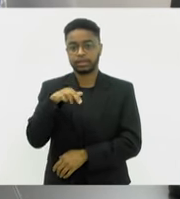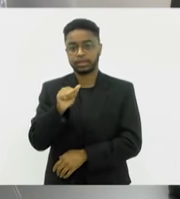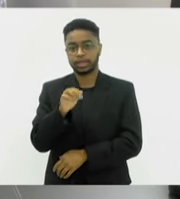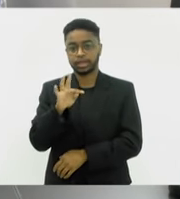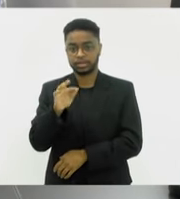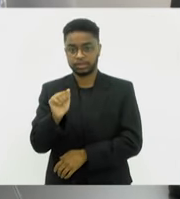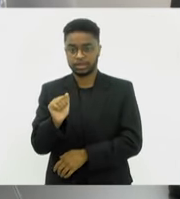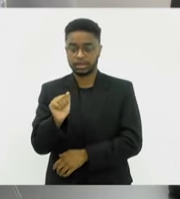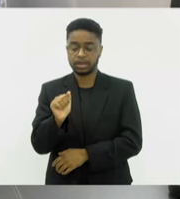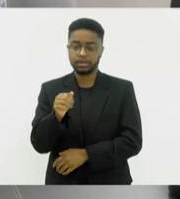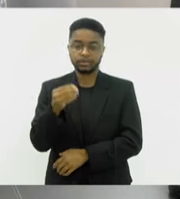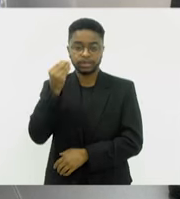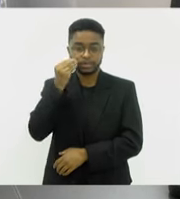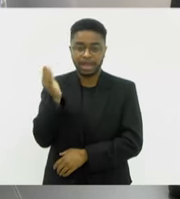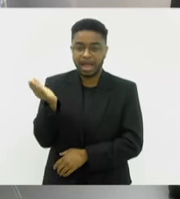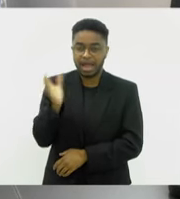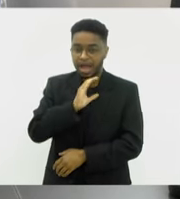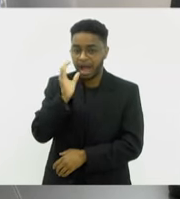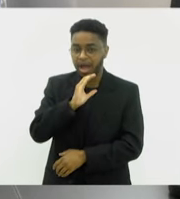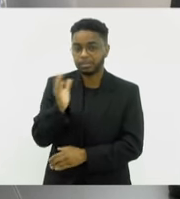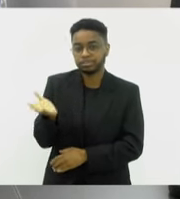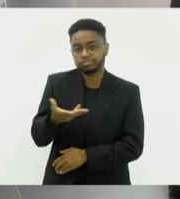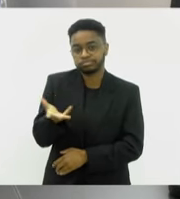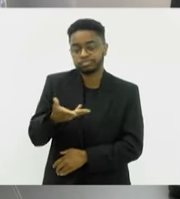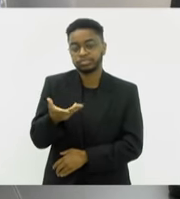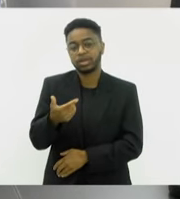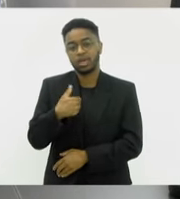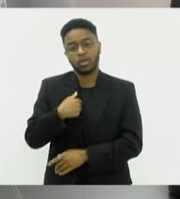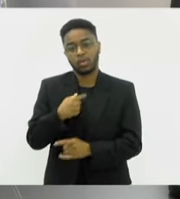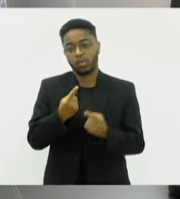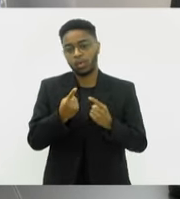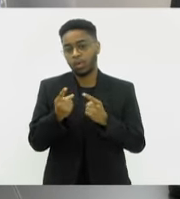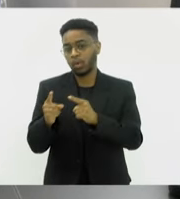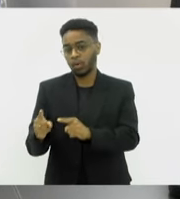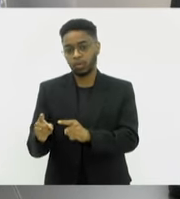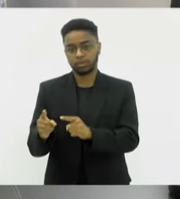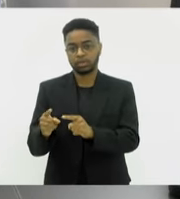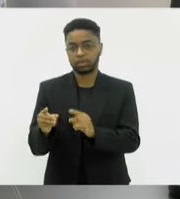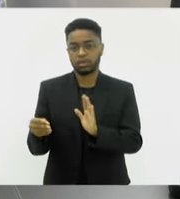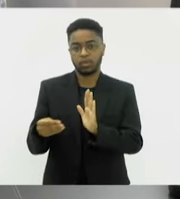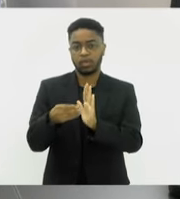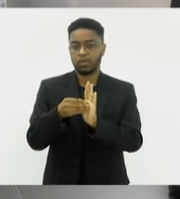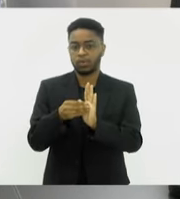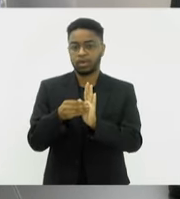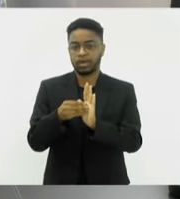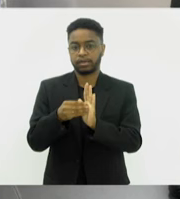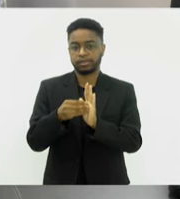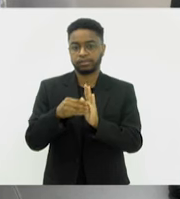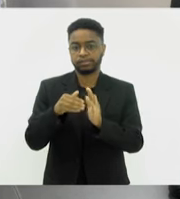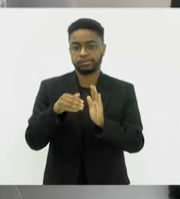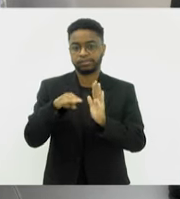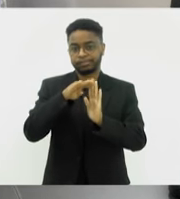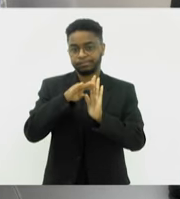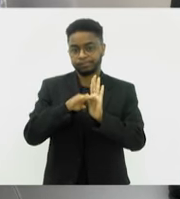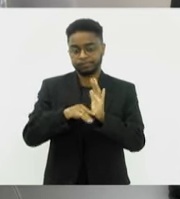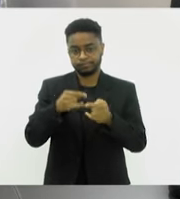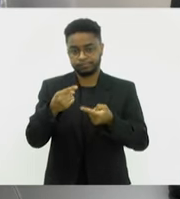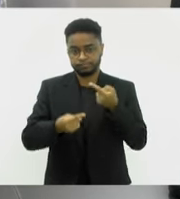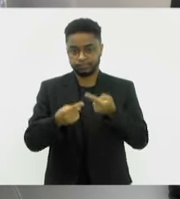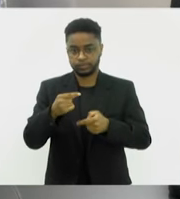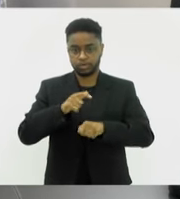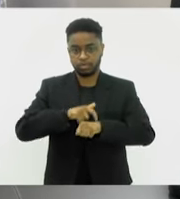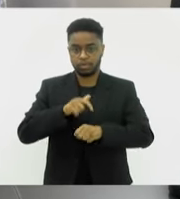sou contrário a essa prática de incluir matérias na véspera ou no momento da votação. Mas fazendo aqui